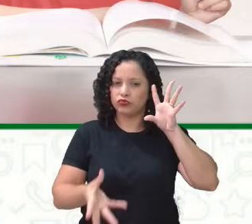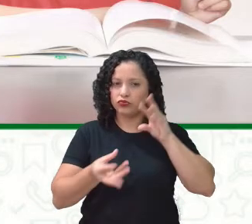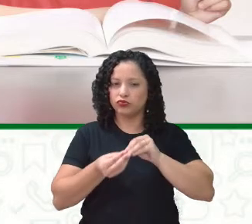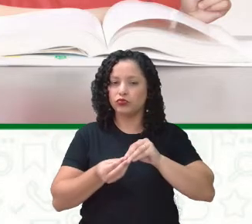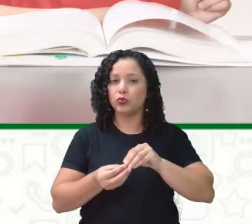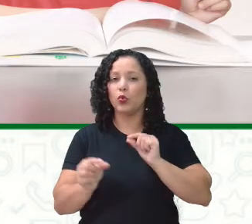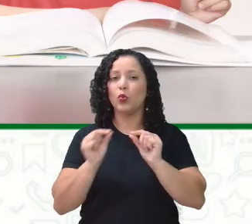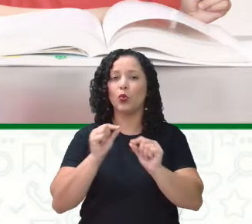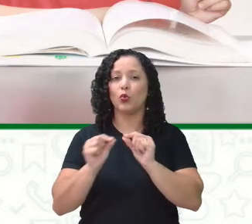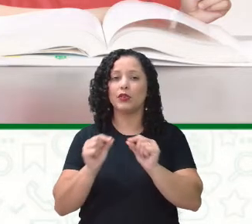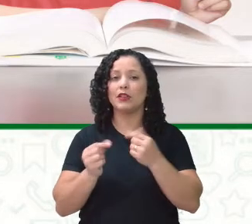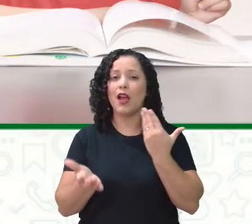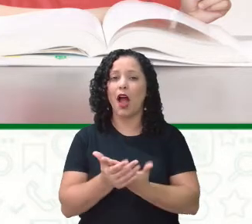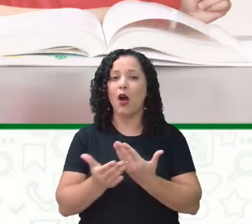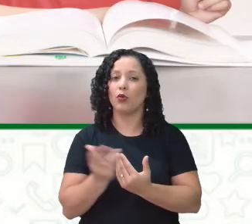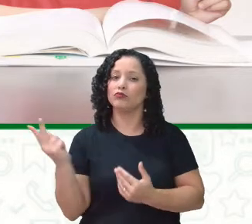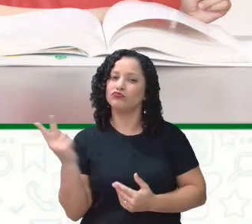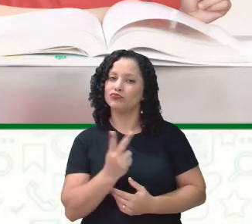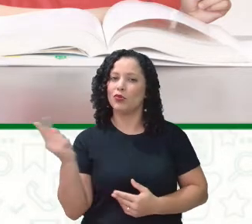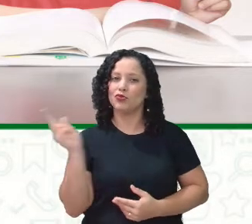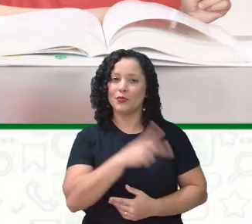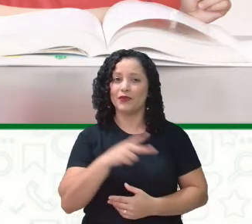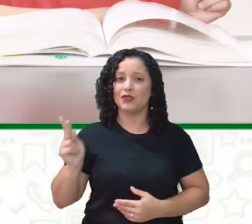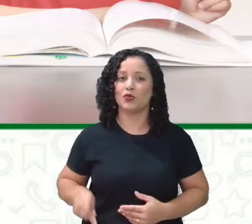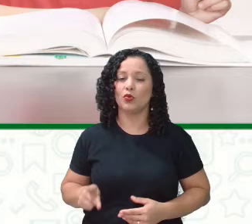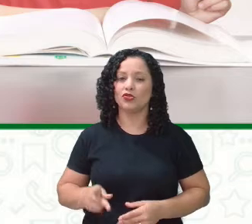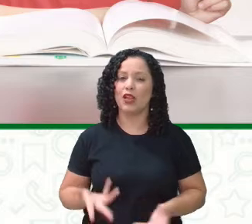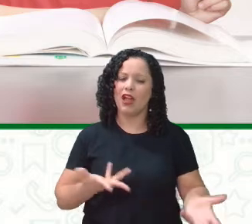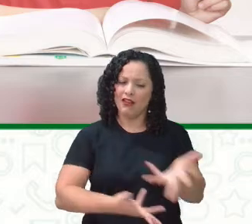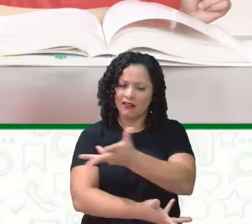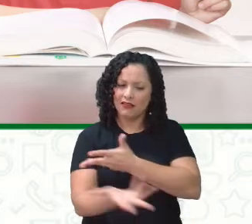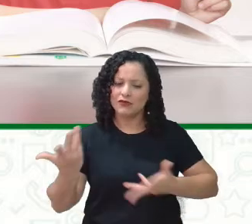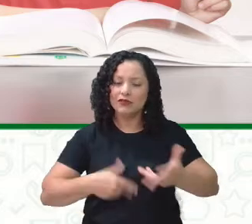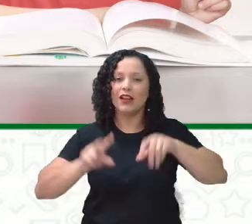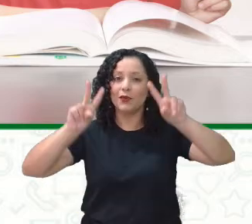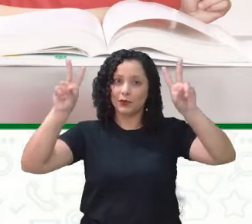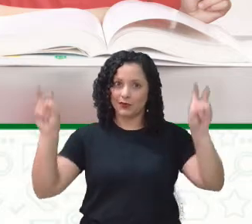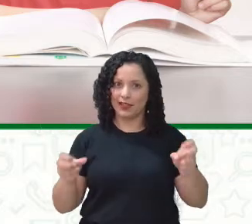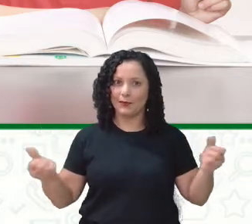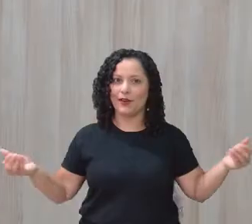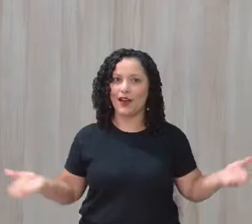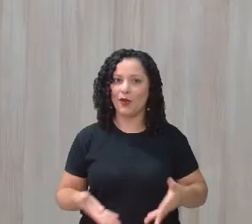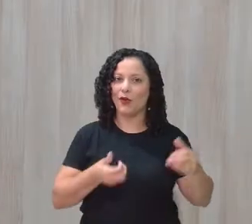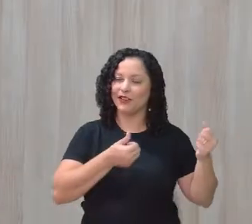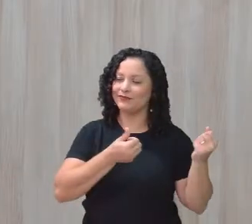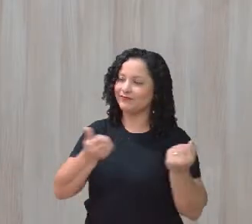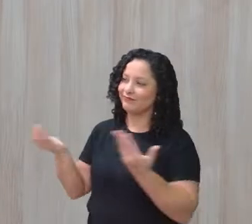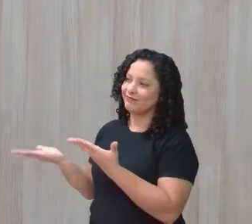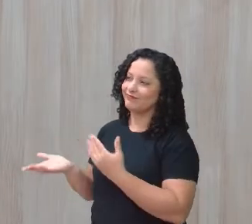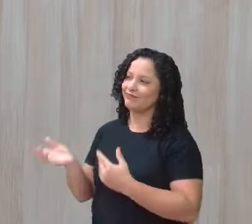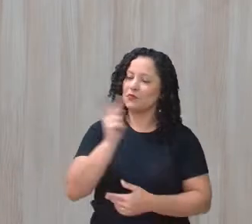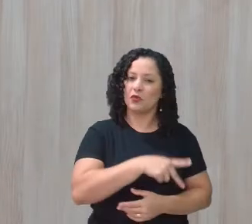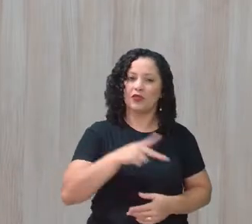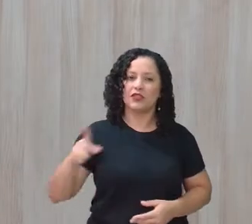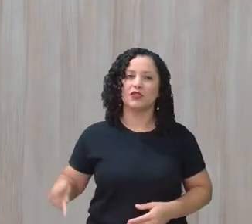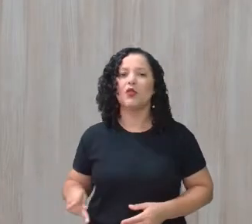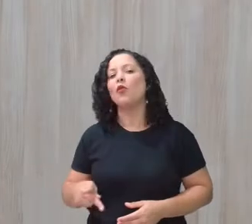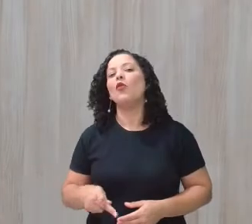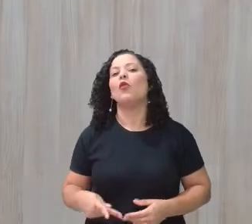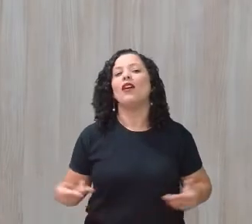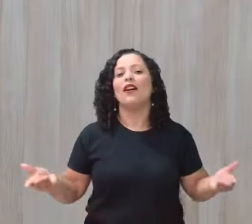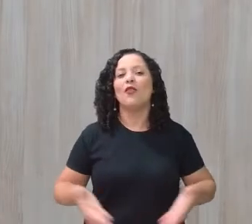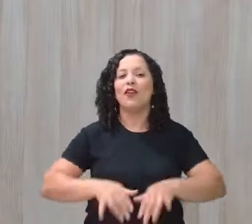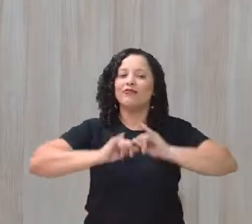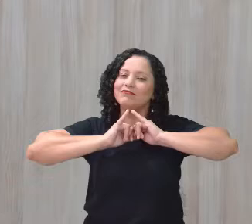dois professores, o professor Gilson e o professor Armando, falaram em geografia. Foi tudo bem relacionado hoje. Eu vou aqui passar para o professor Gilson, que vai dar o